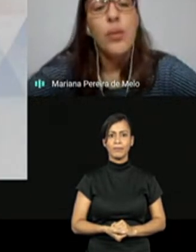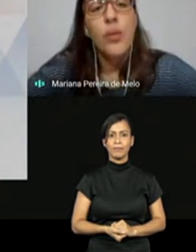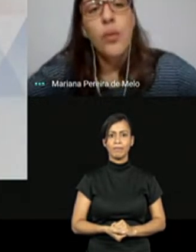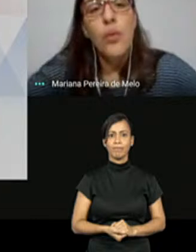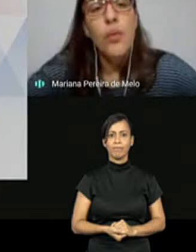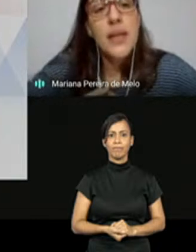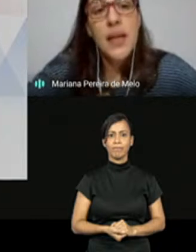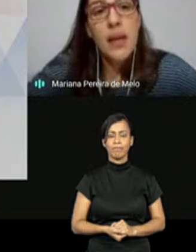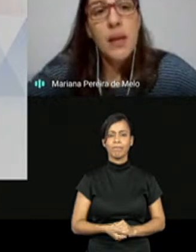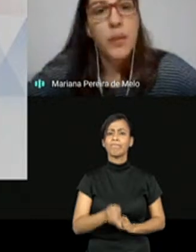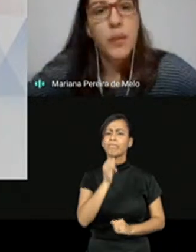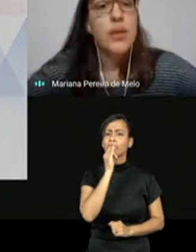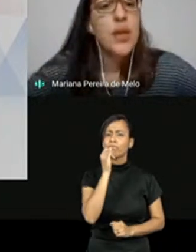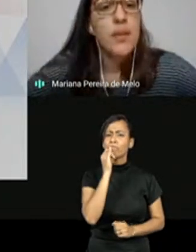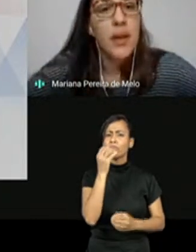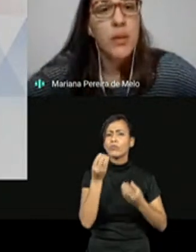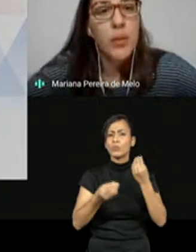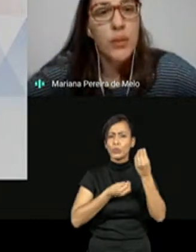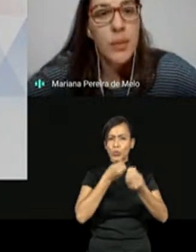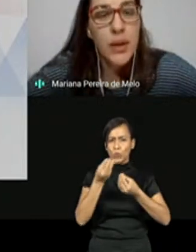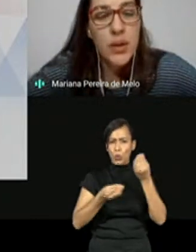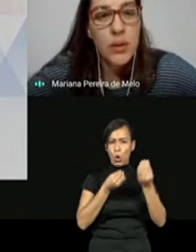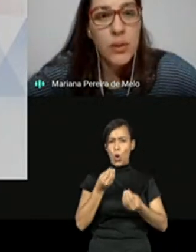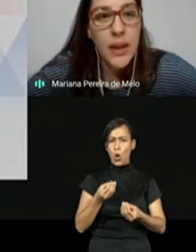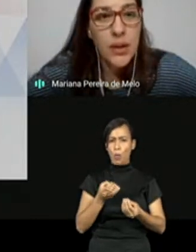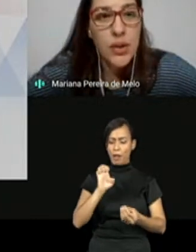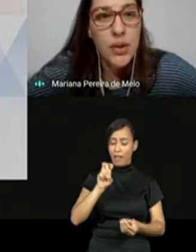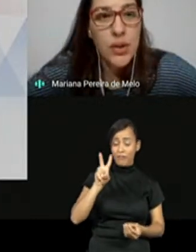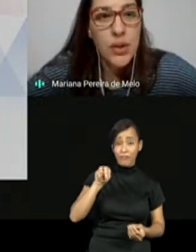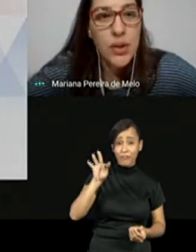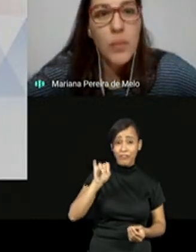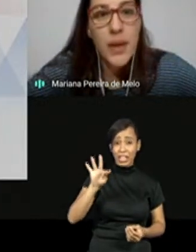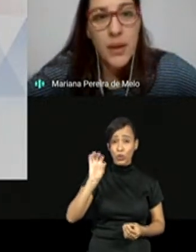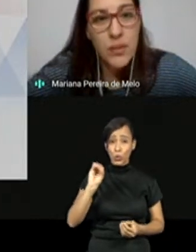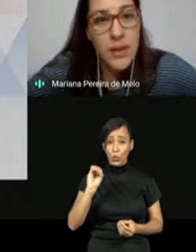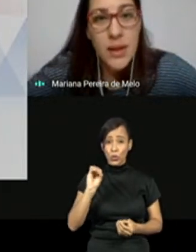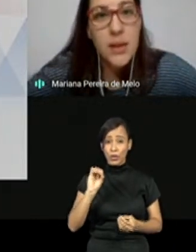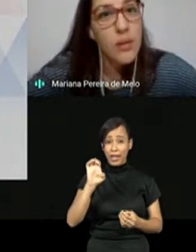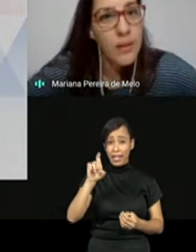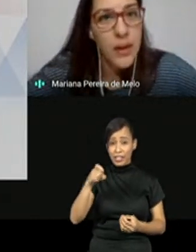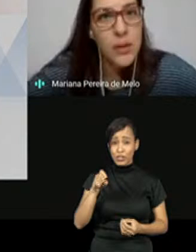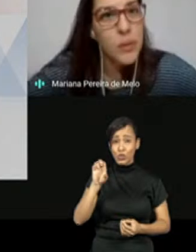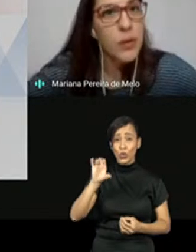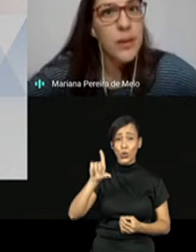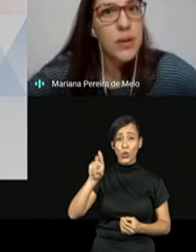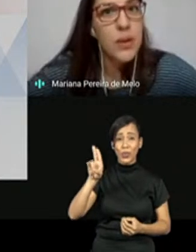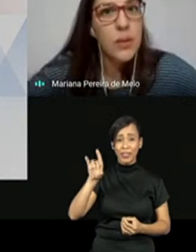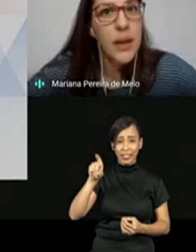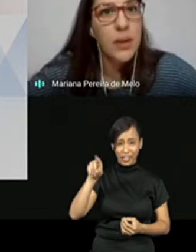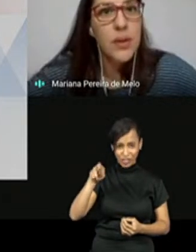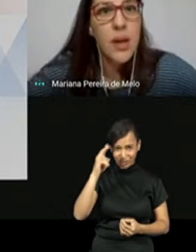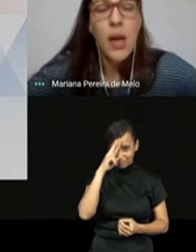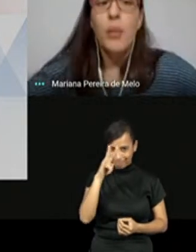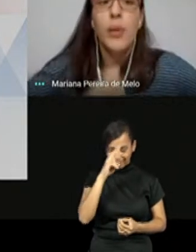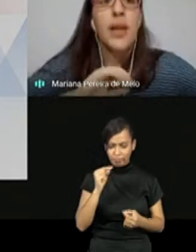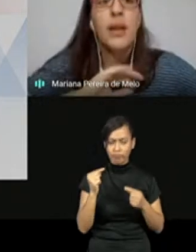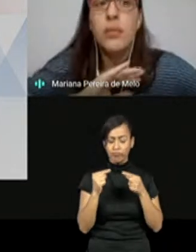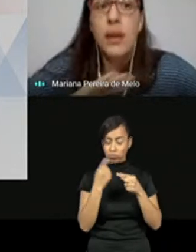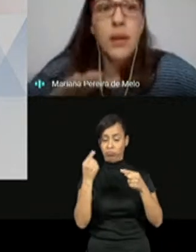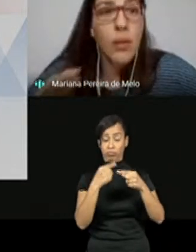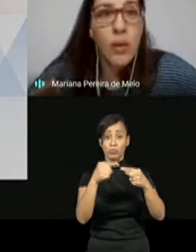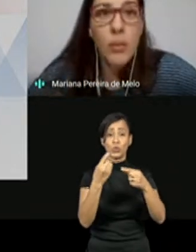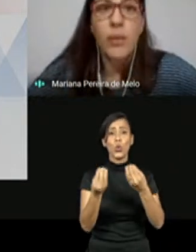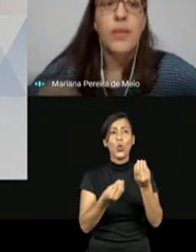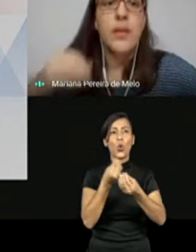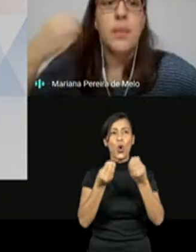Então, um exemplo de evento mutuamente excludente, ó. O B e o C são eventos mutuamente excludentes, porque não